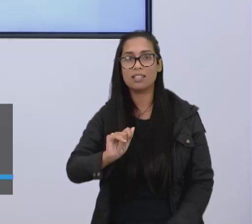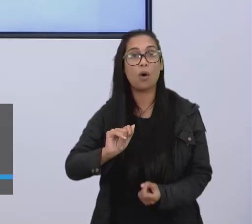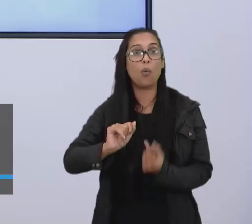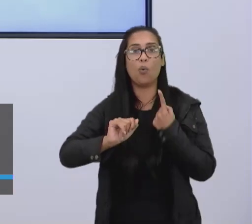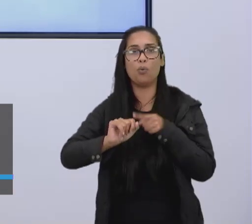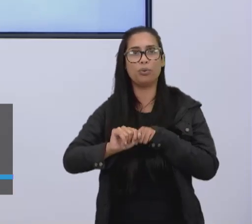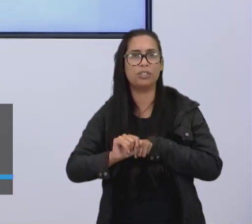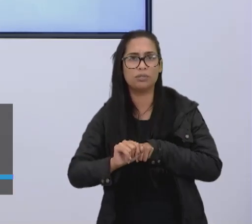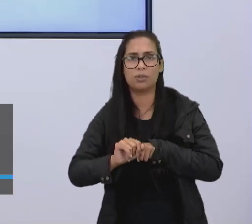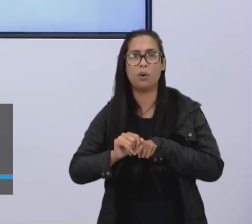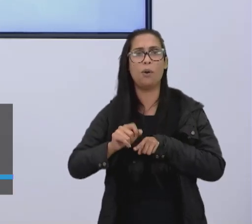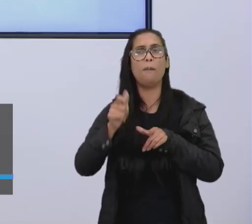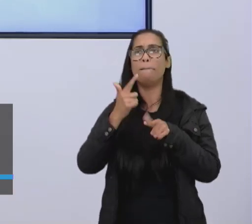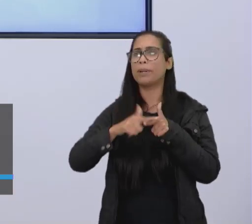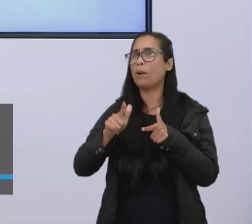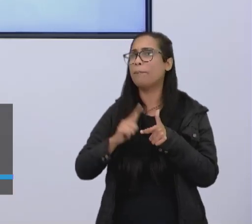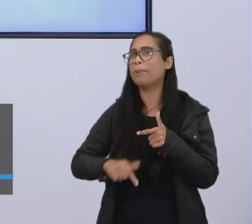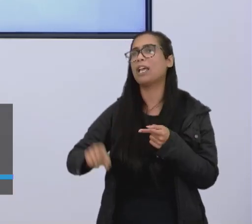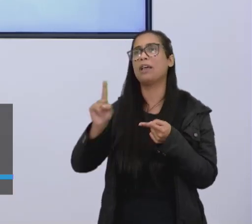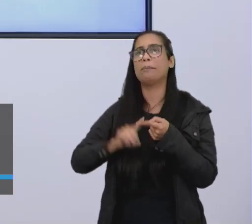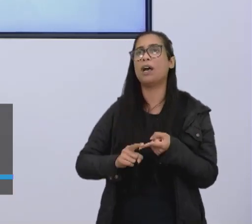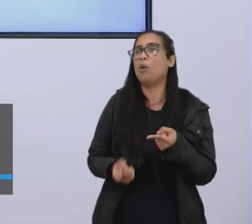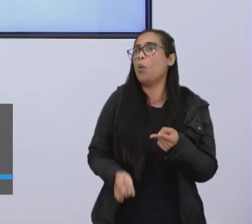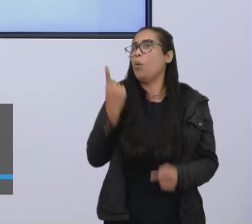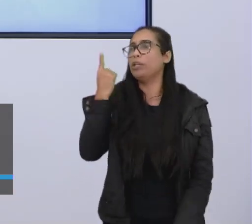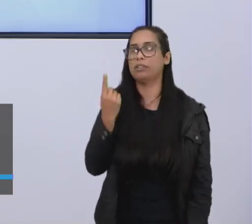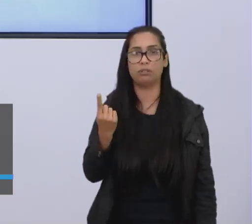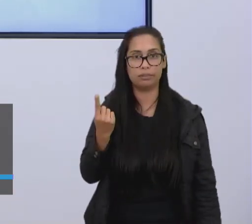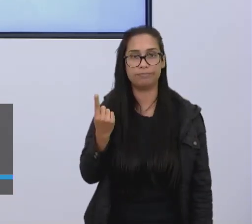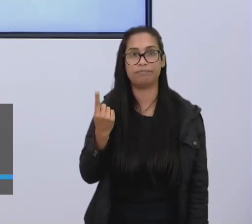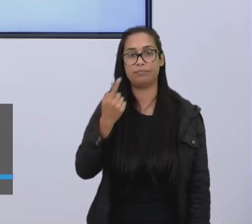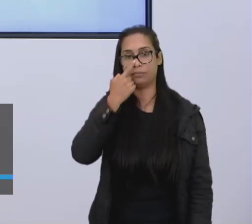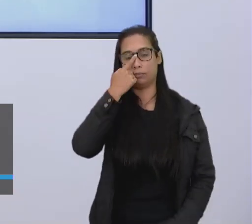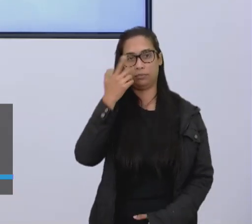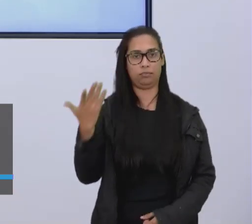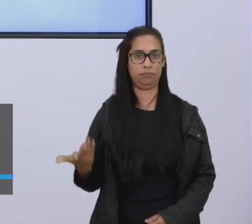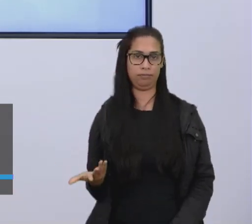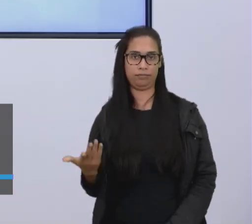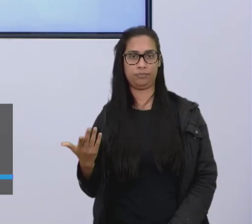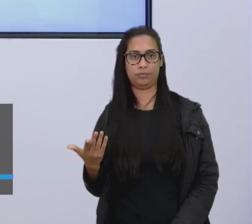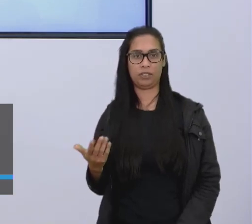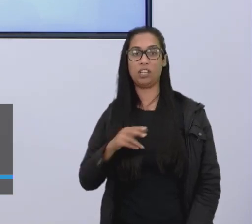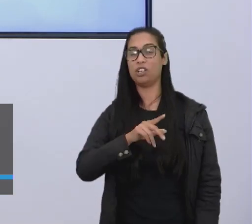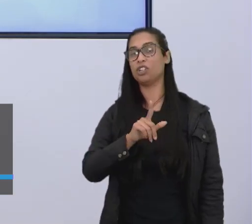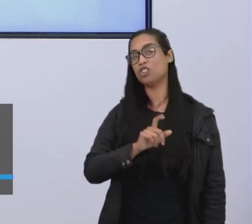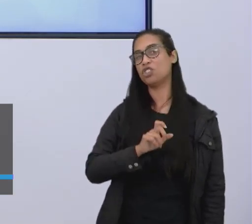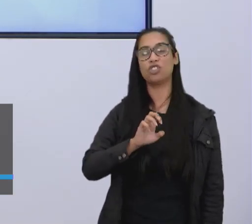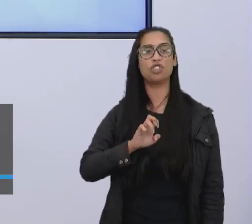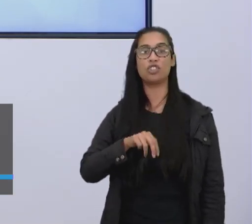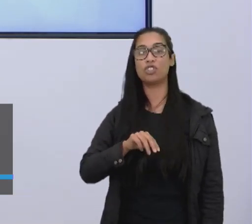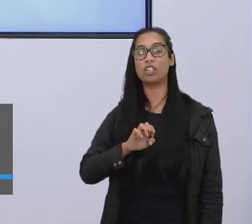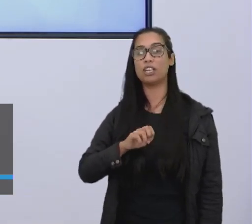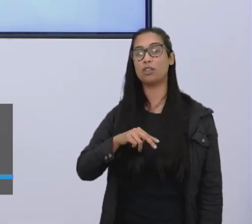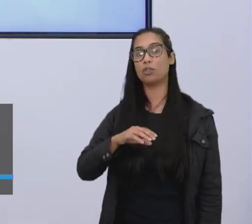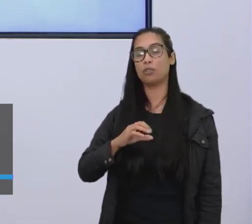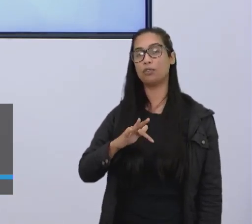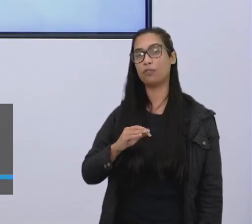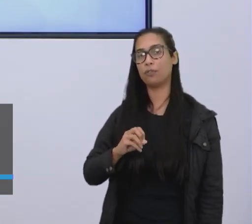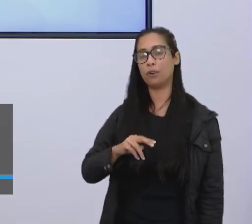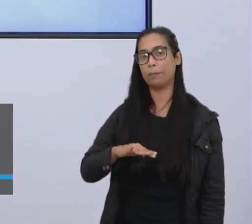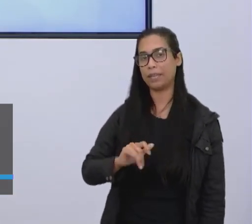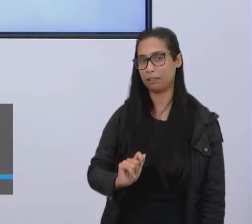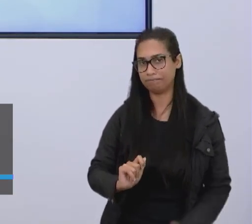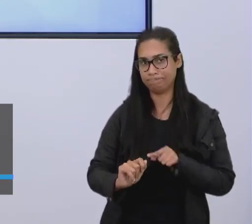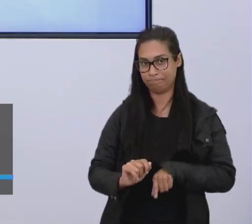violência, o problema dela é, sei lá, xenofobia. a gente já teria resolvido o problema da violência. Então, quando a gente